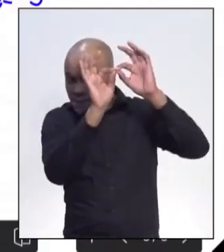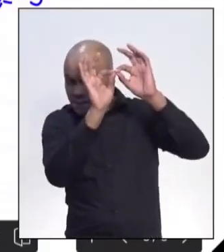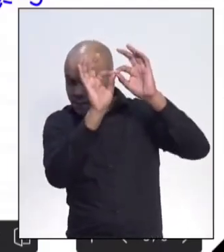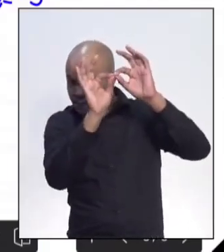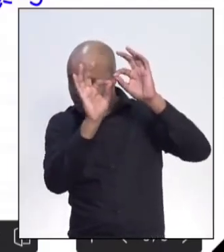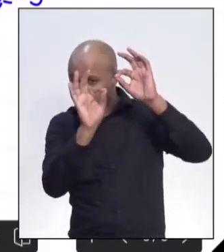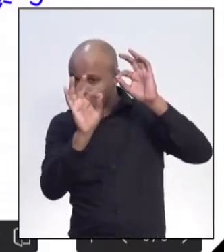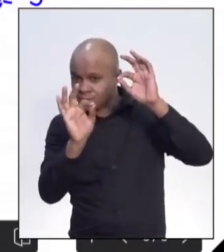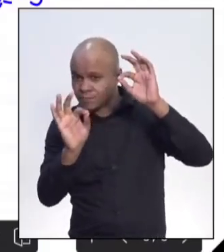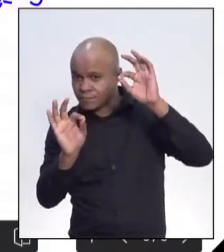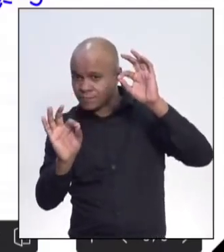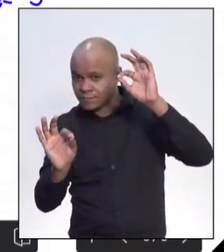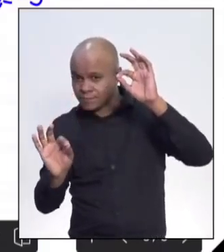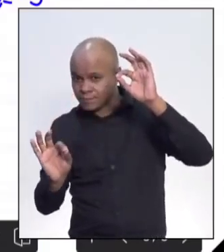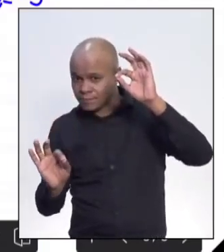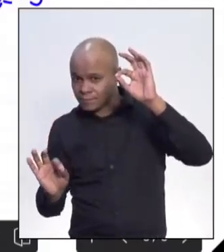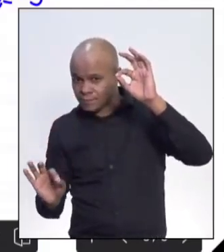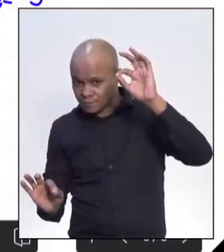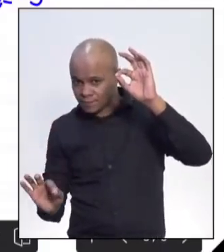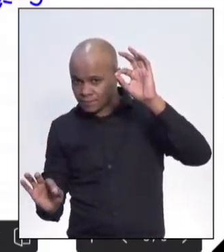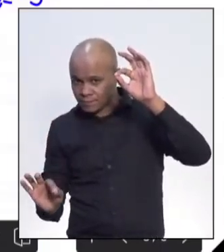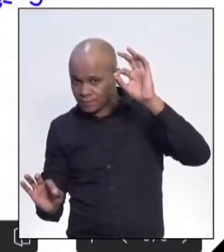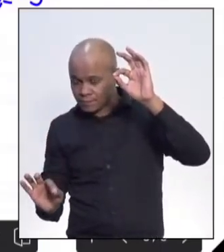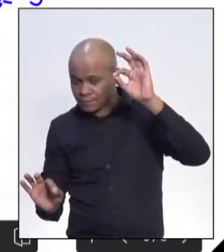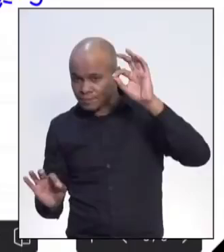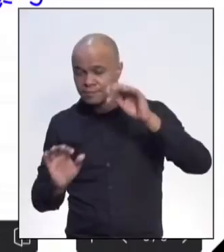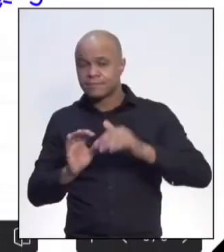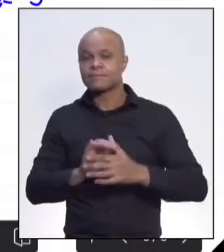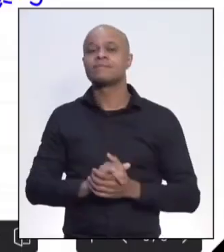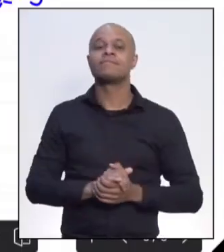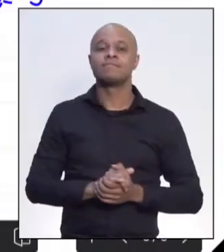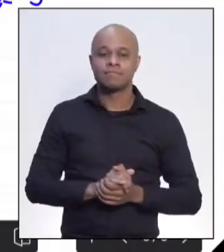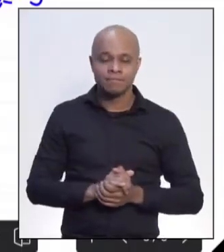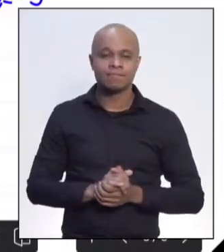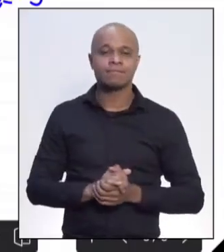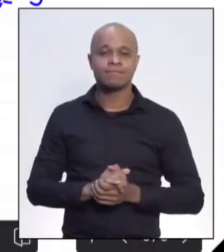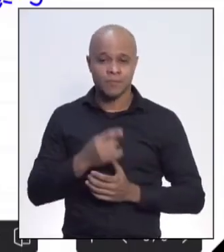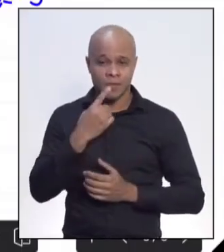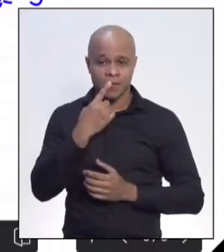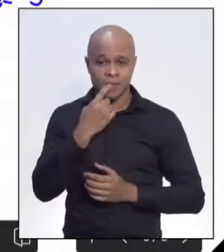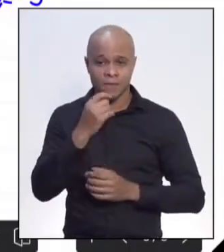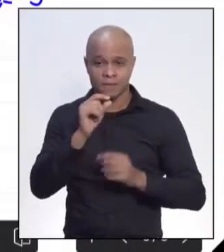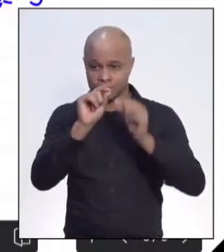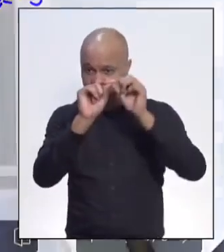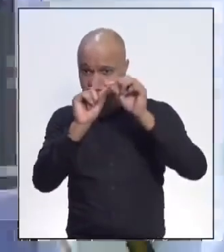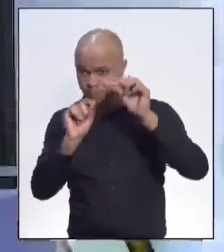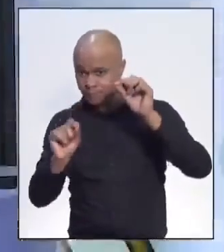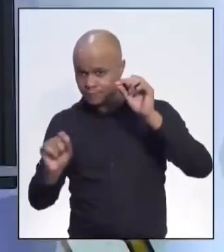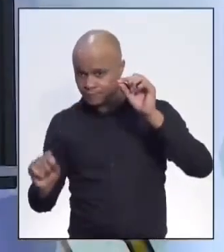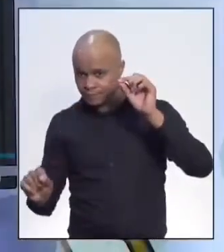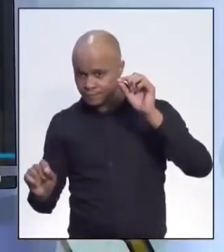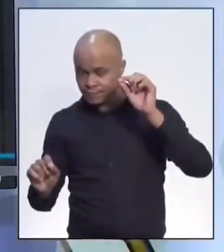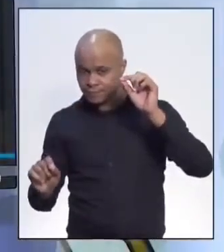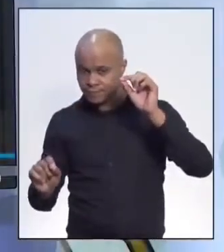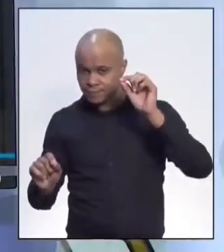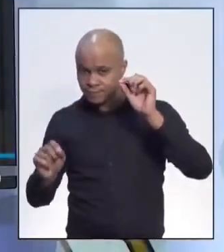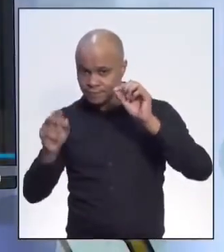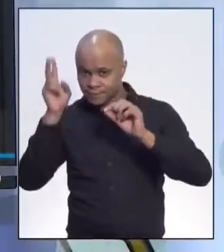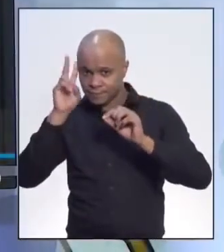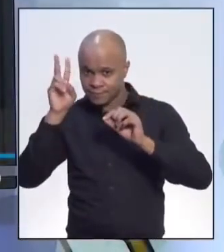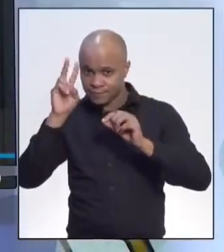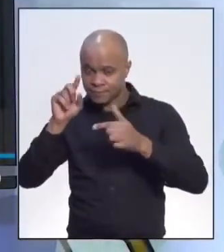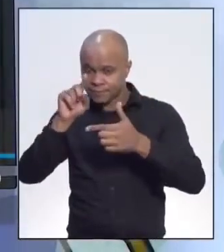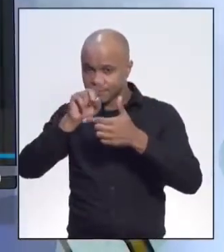Exatamente nos pontos que eu encontrei relacionados ao par ordenado, lembrando que esse